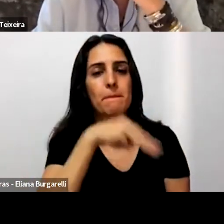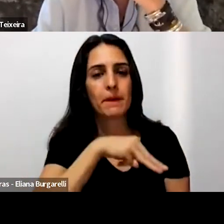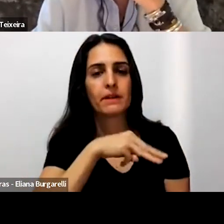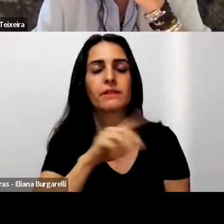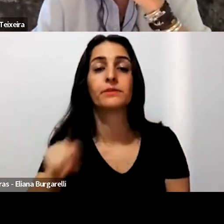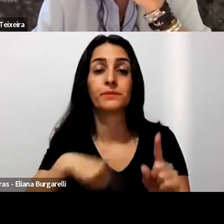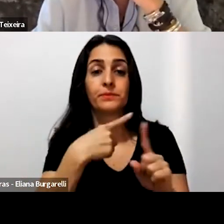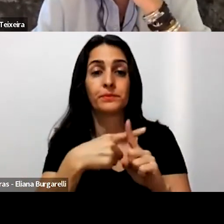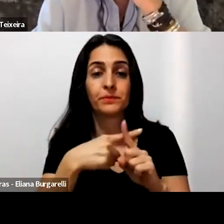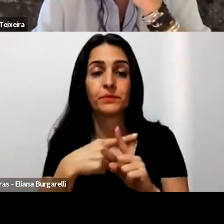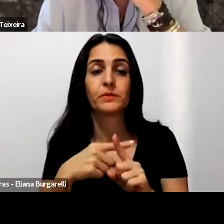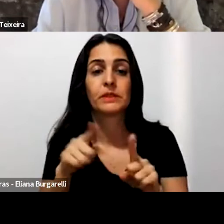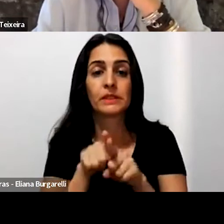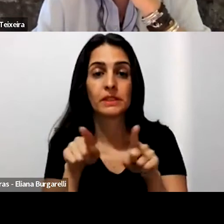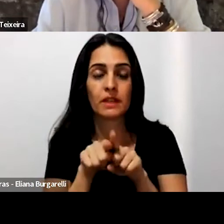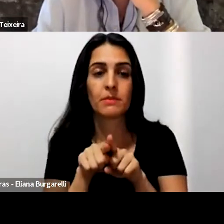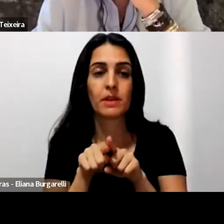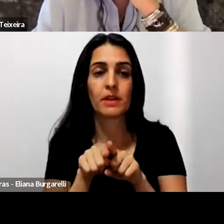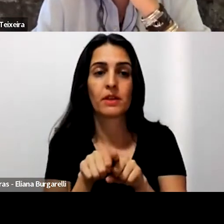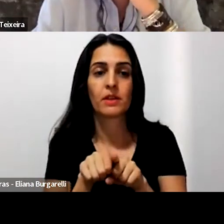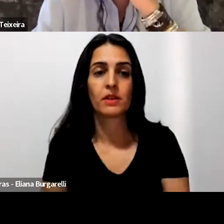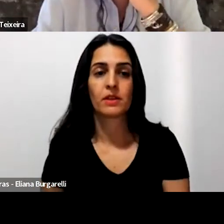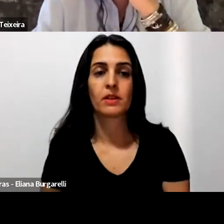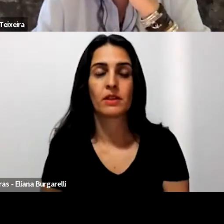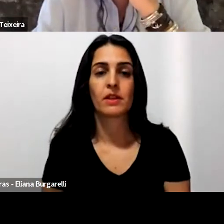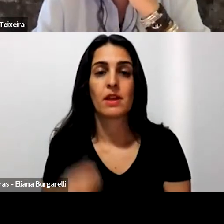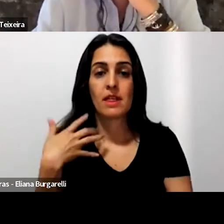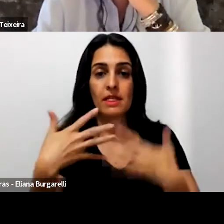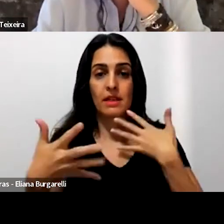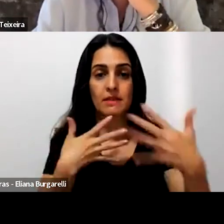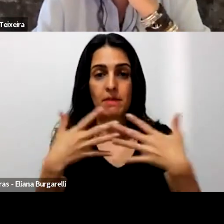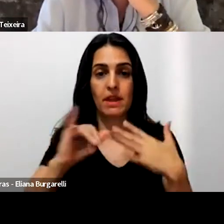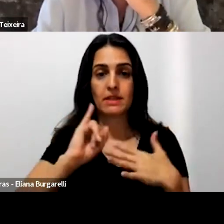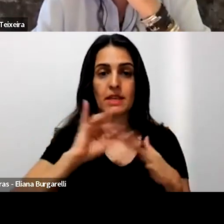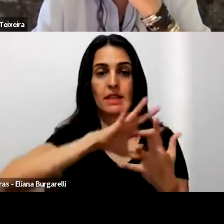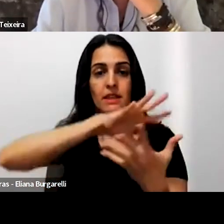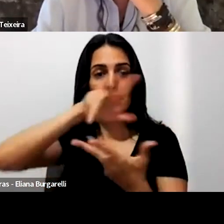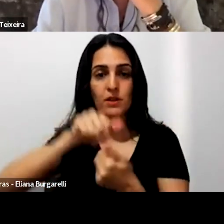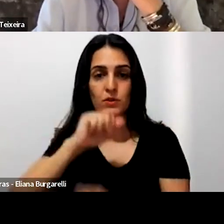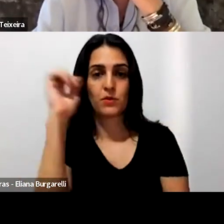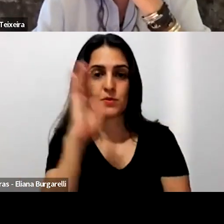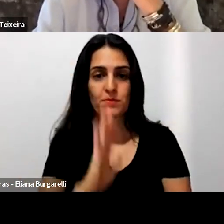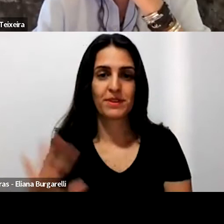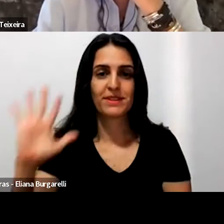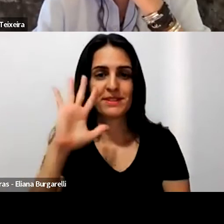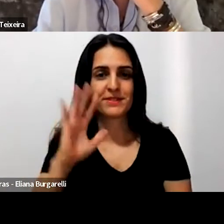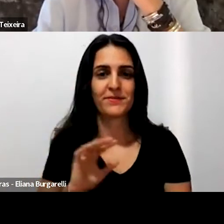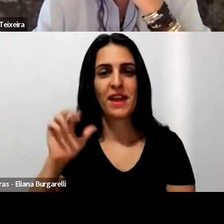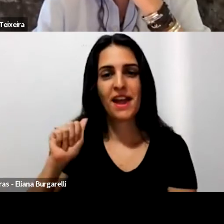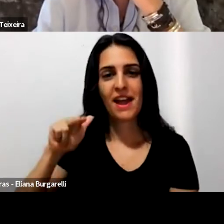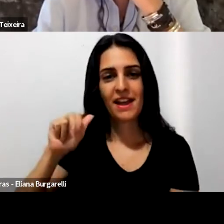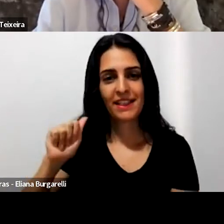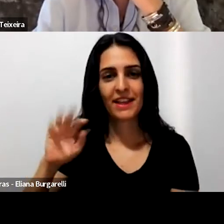de l'Amazonie, et notamment de Transparency International Brazil. E ela é também membro